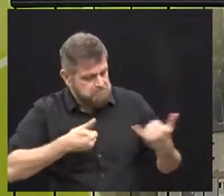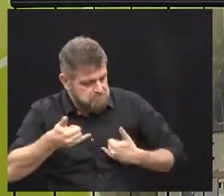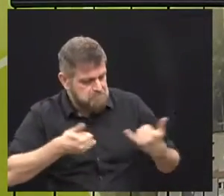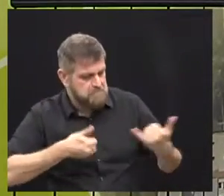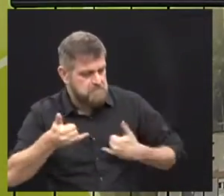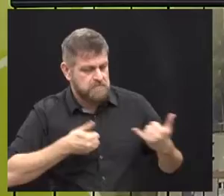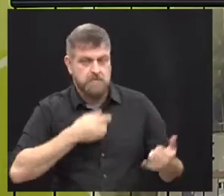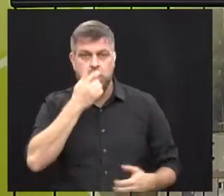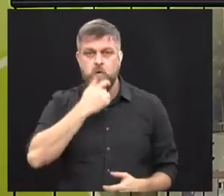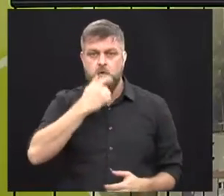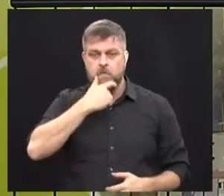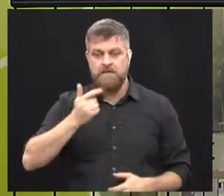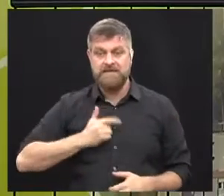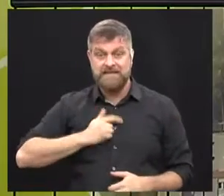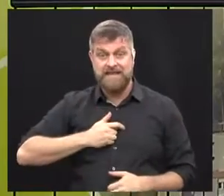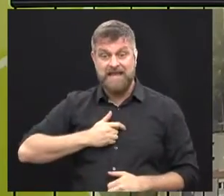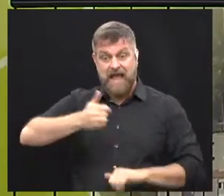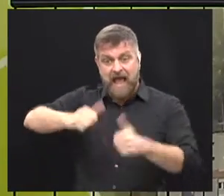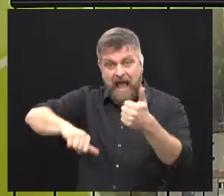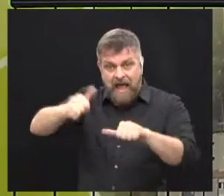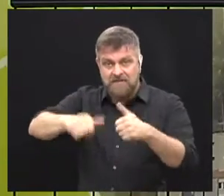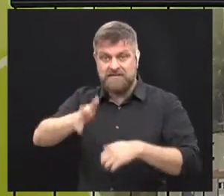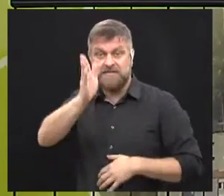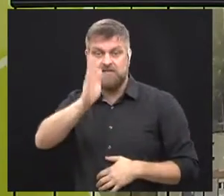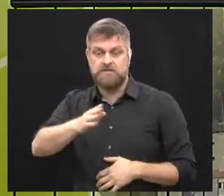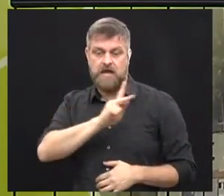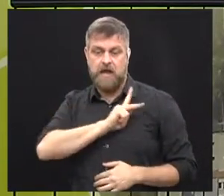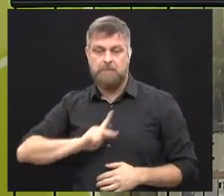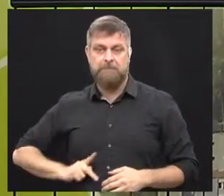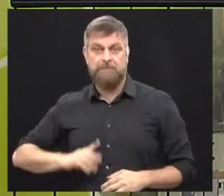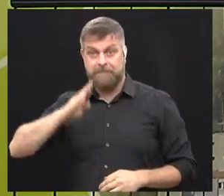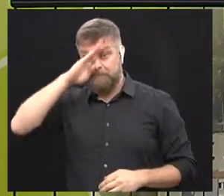informações, Rubens. Está aí a análise, então, já que Jair